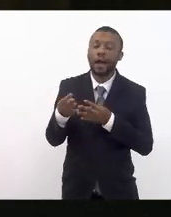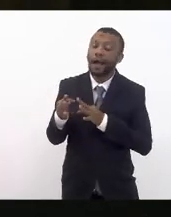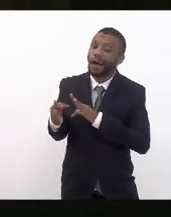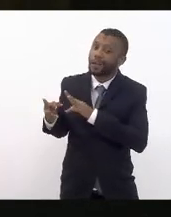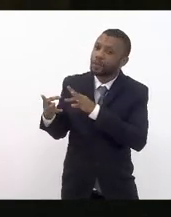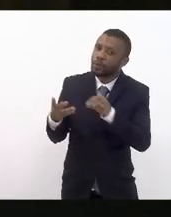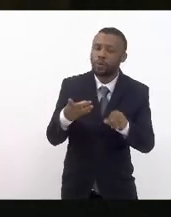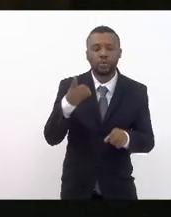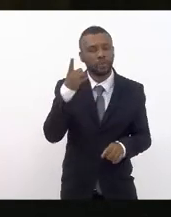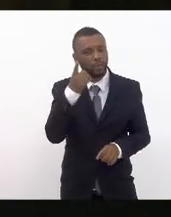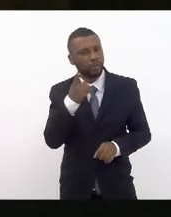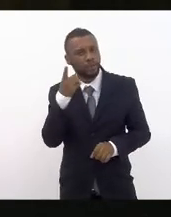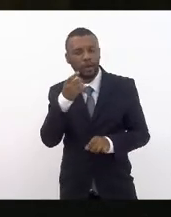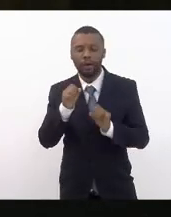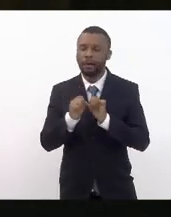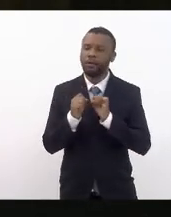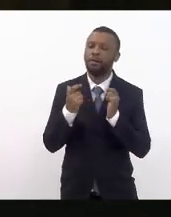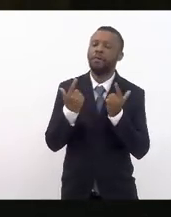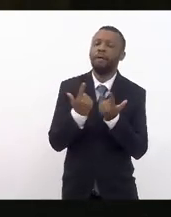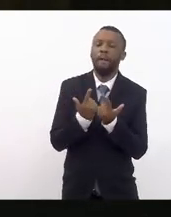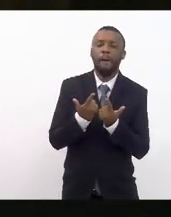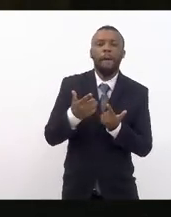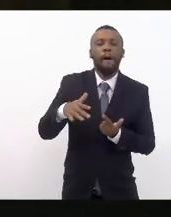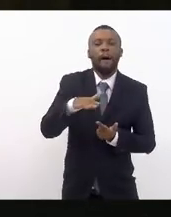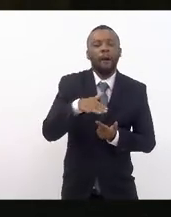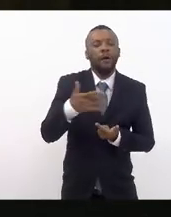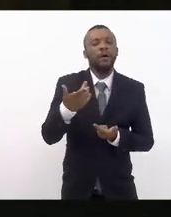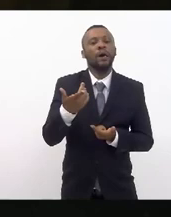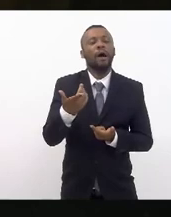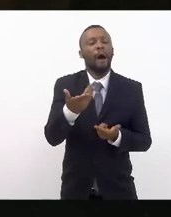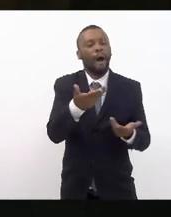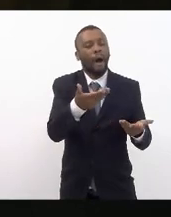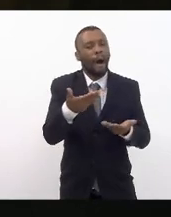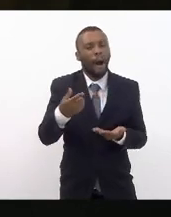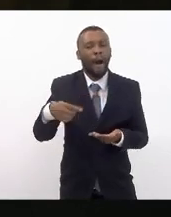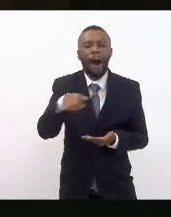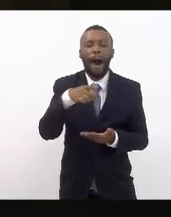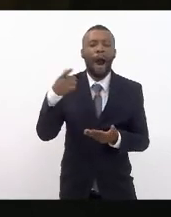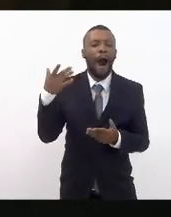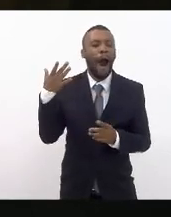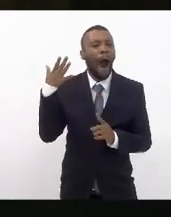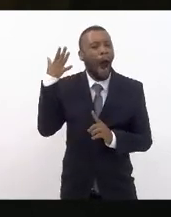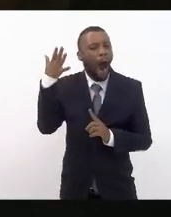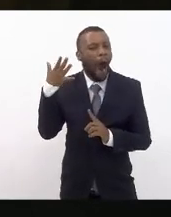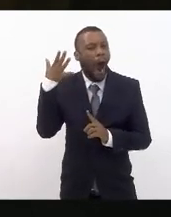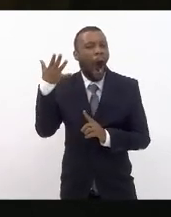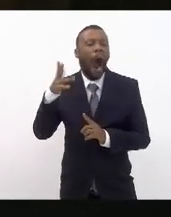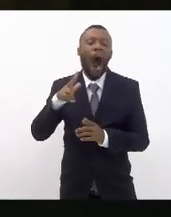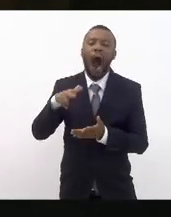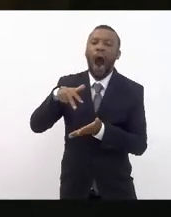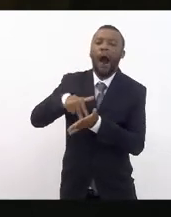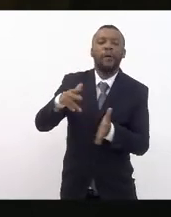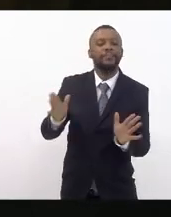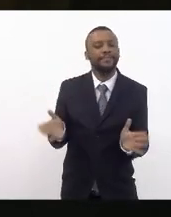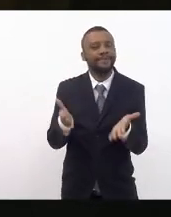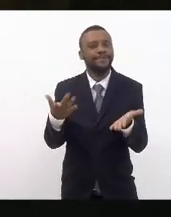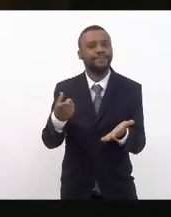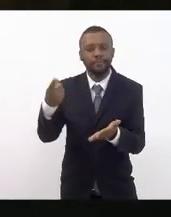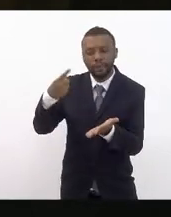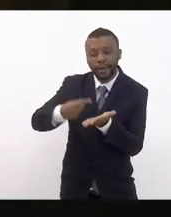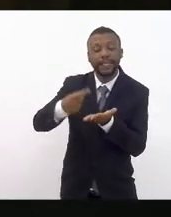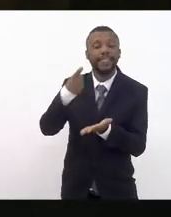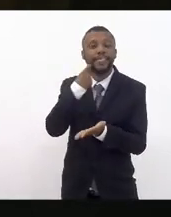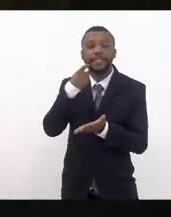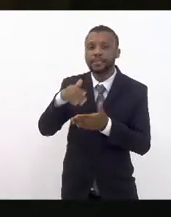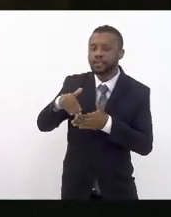deputadas desta casa para o evento que estarei promovendo nesta sexta-feira,